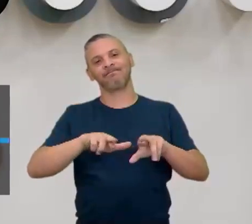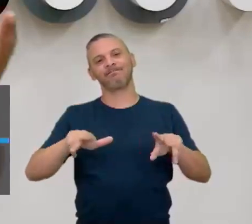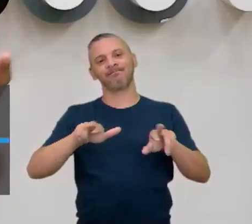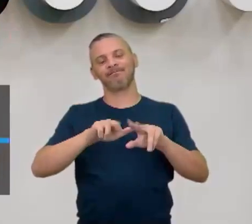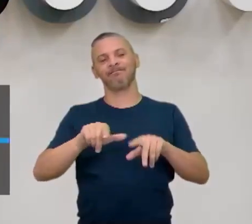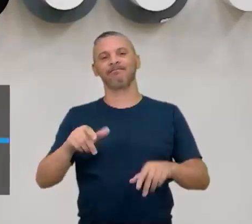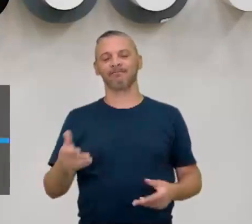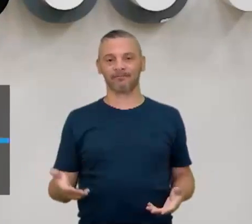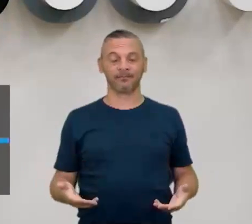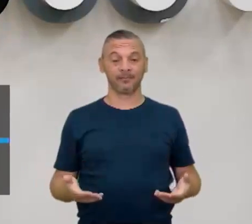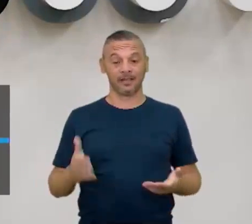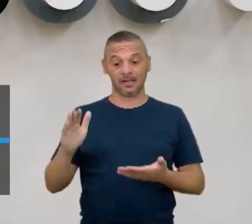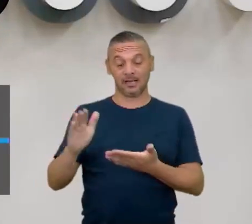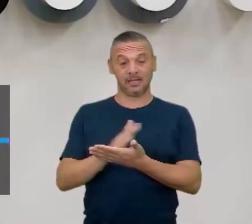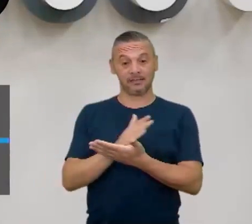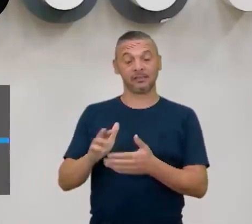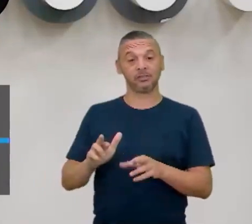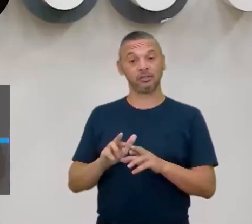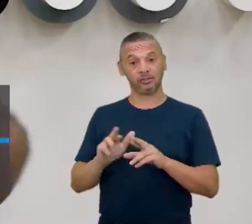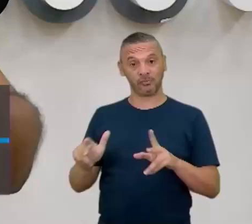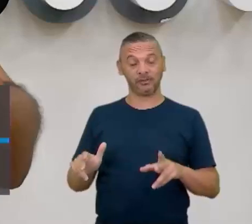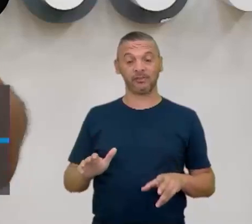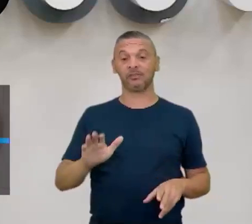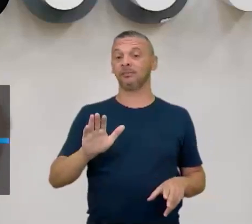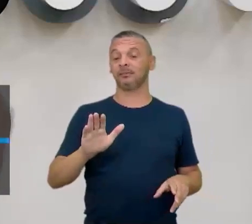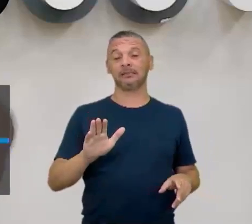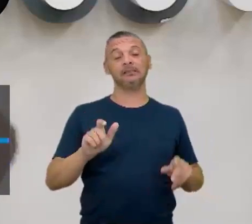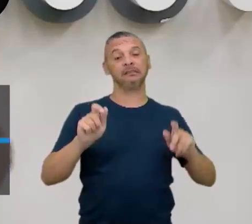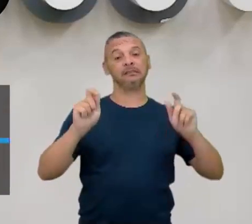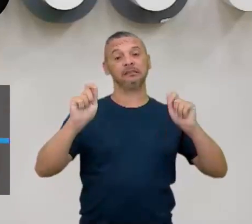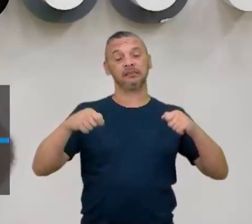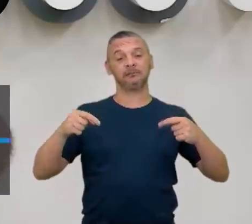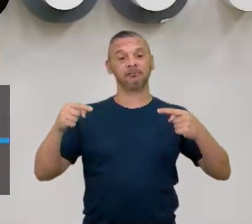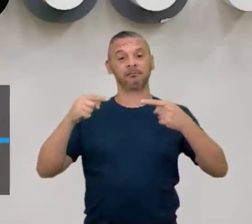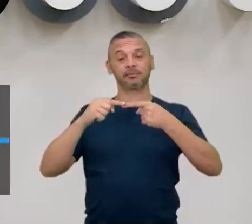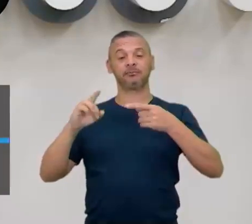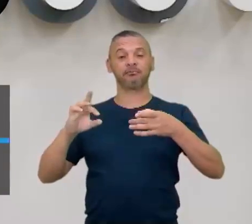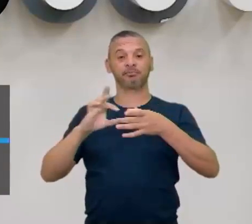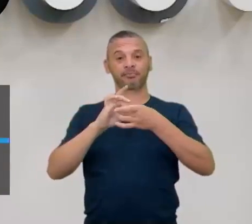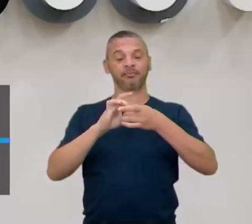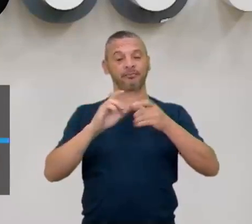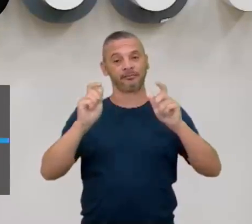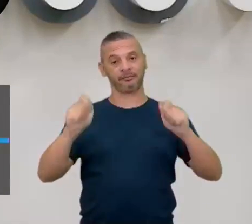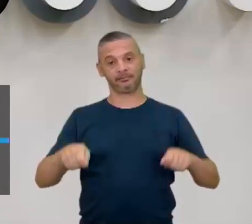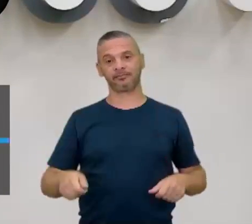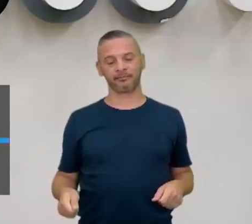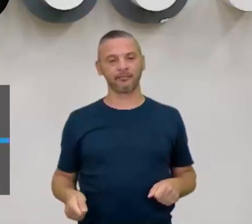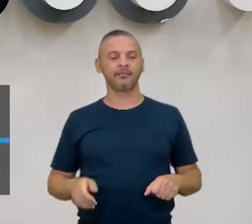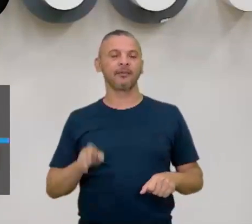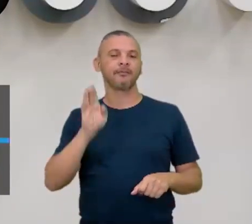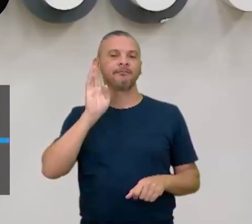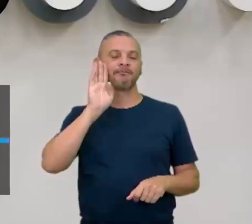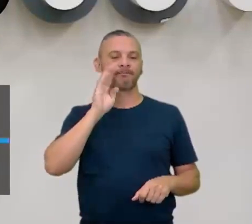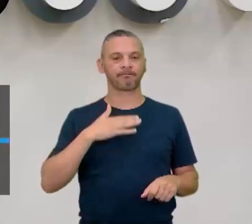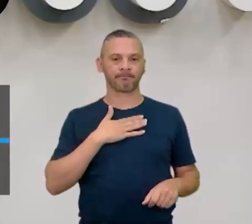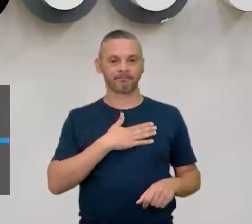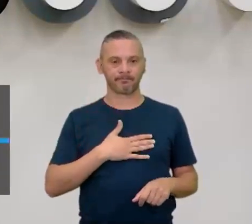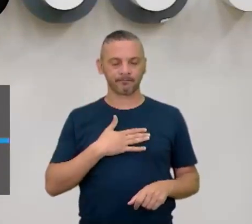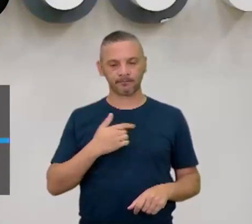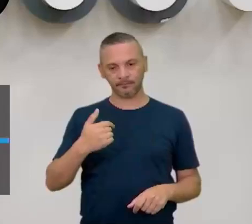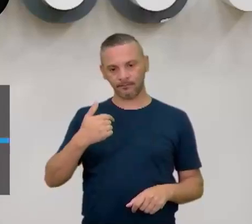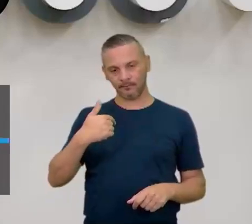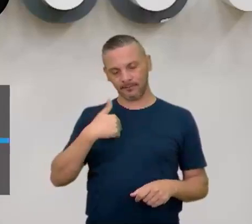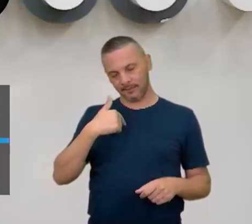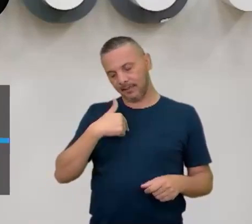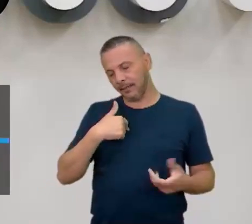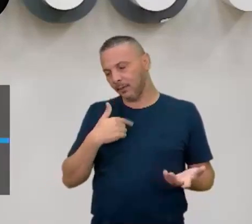vezes são diferentes, mas que pode convergir, né? Pode se tornar uma coisa só. Então, é muito interessante. Eu, por exemplo,